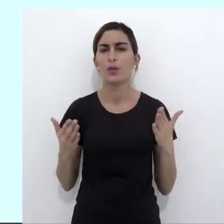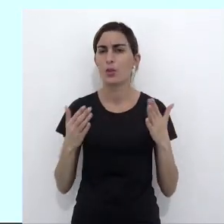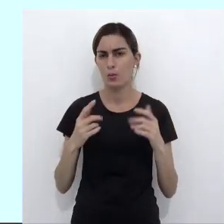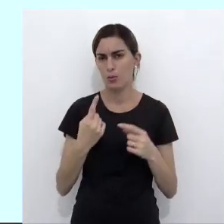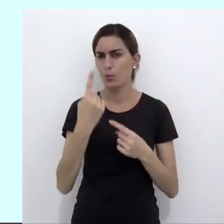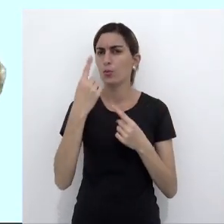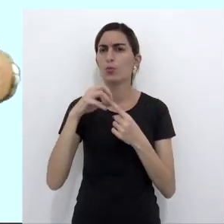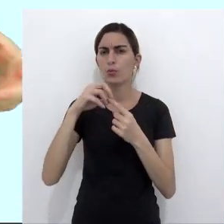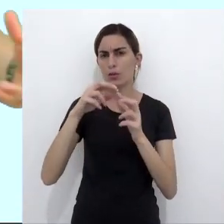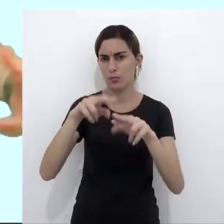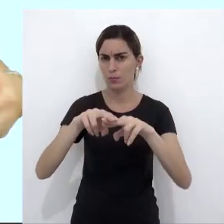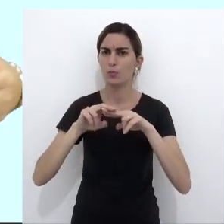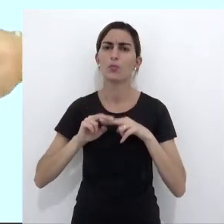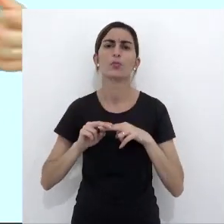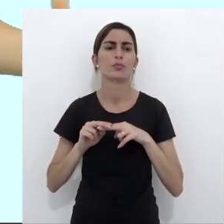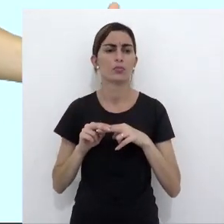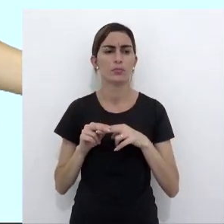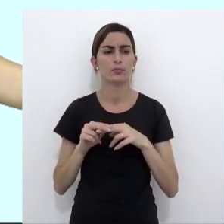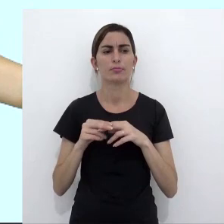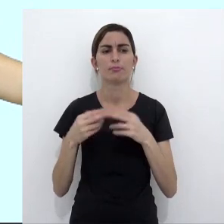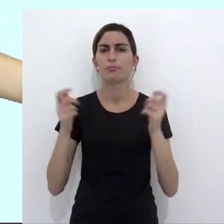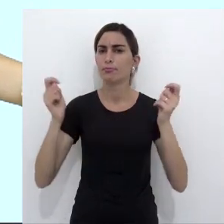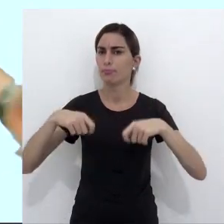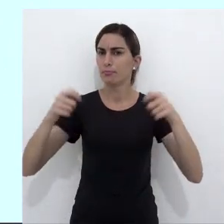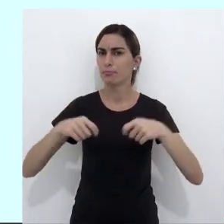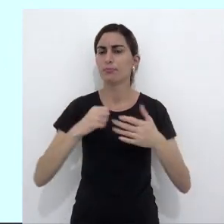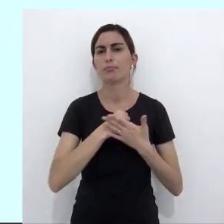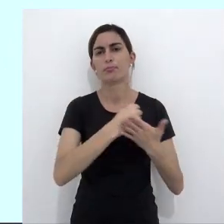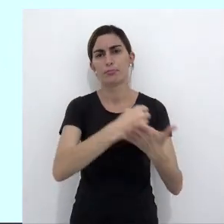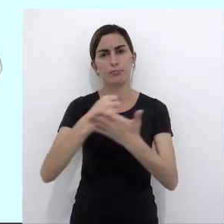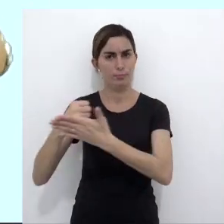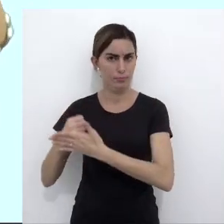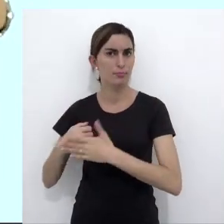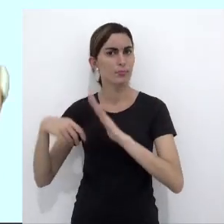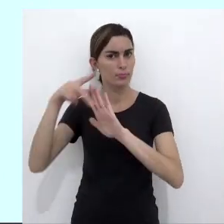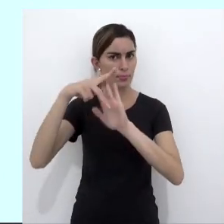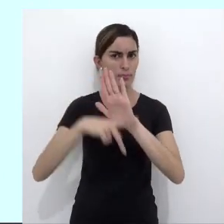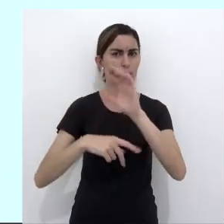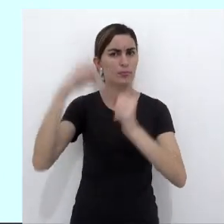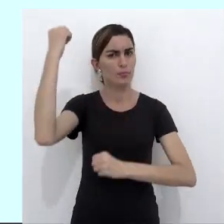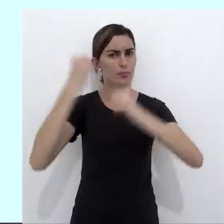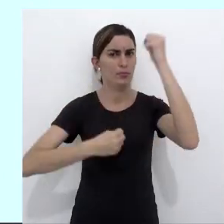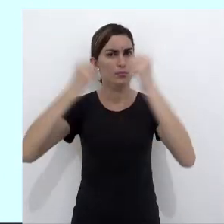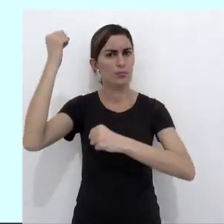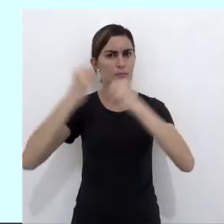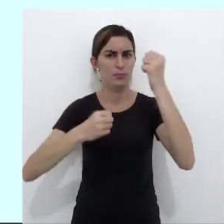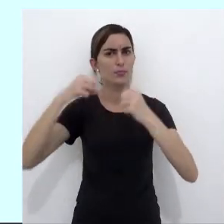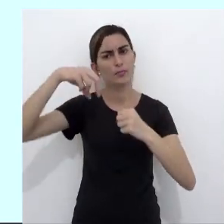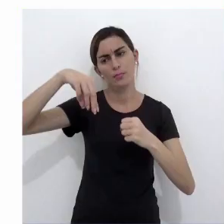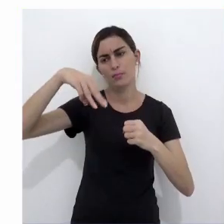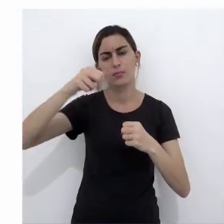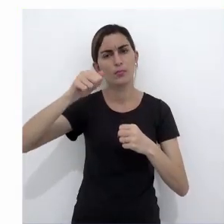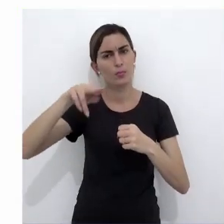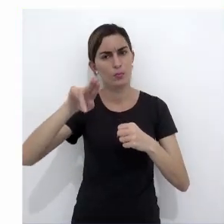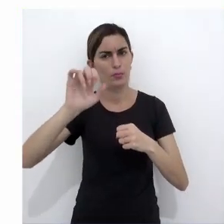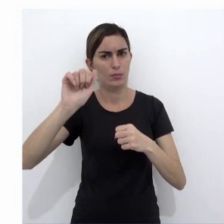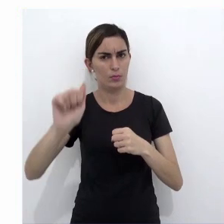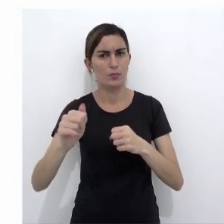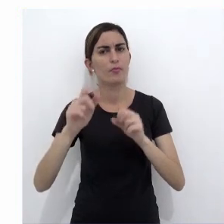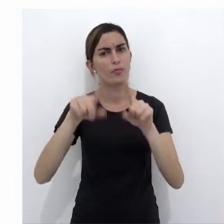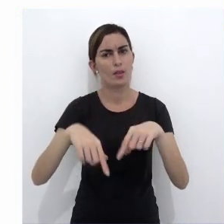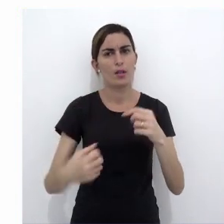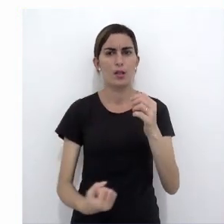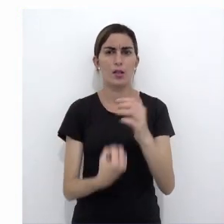Uma das causas que poderia ajudar, na realidade, esse projeto industrial de Mauá foi a criação,